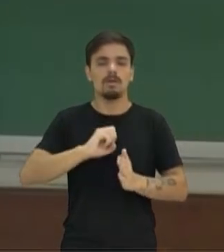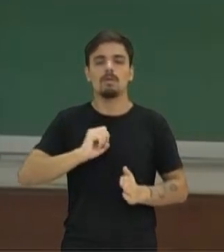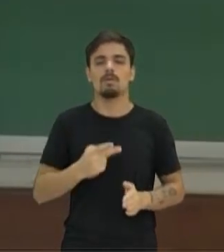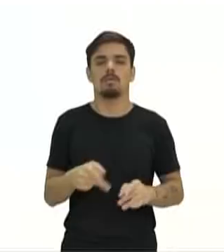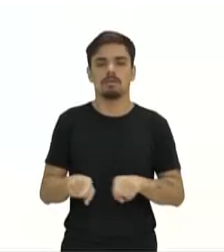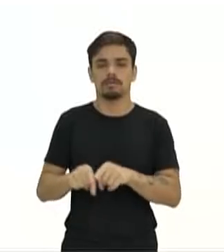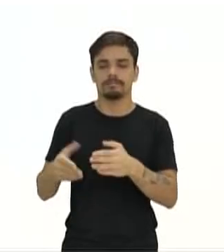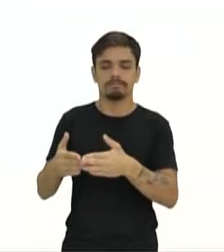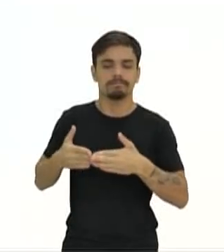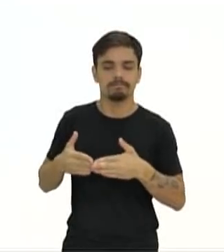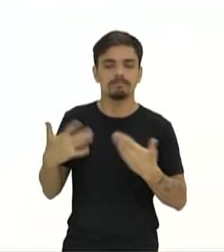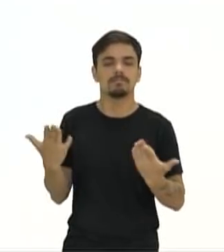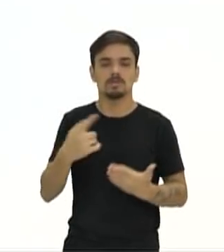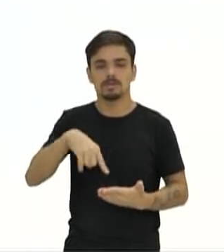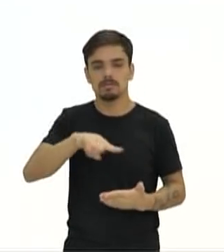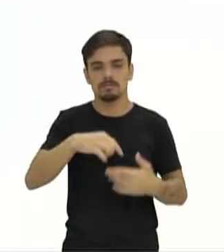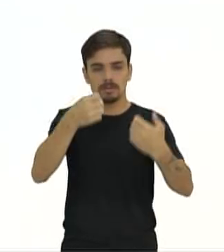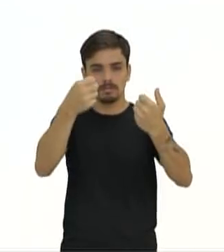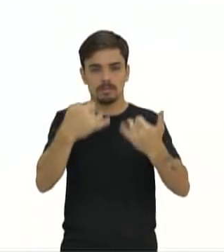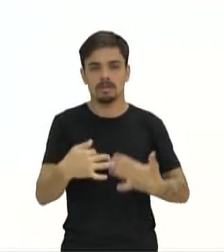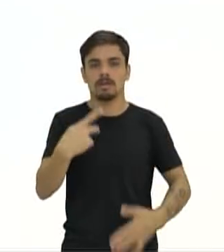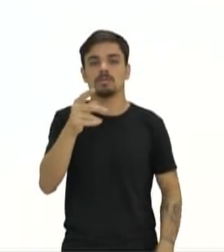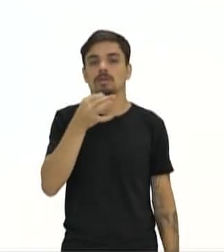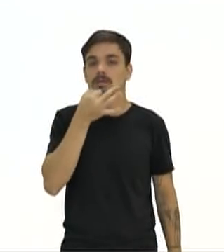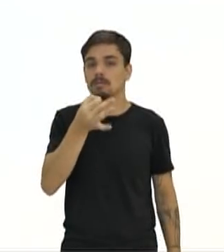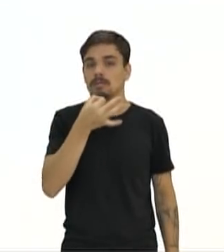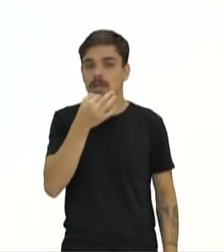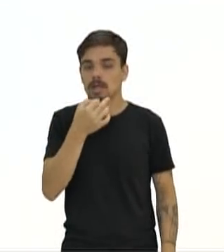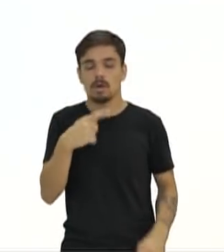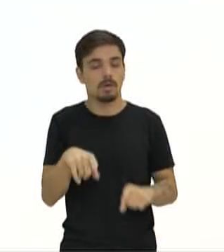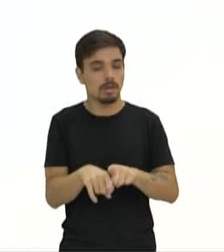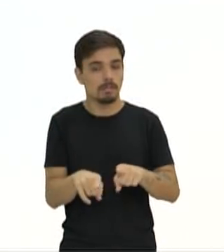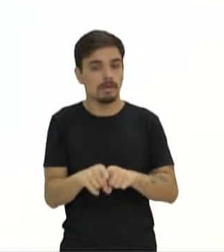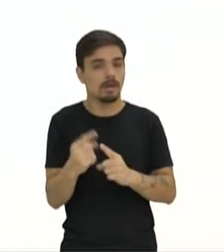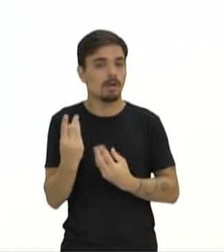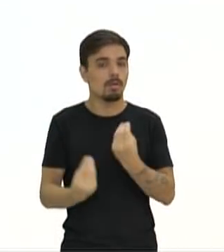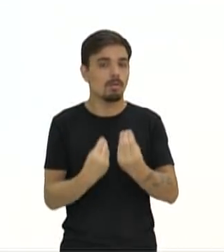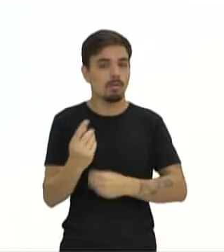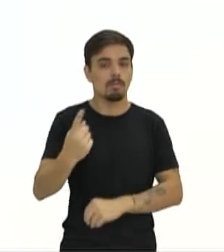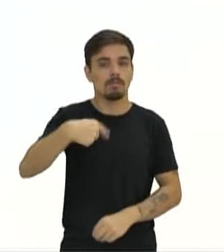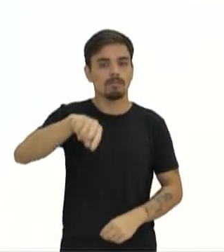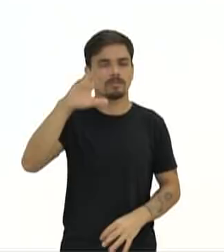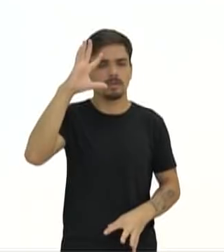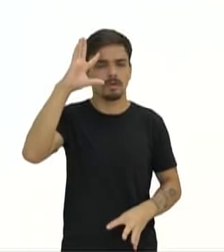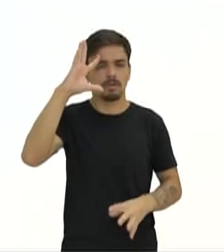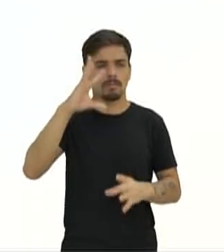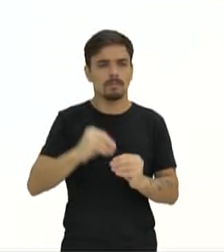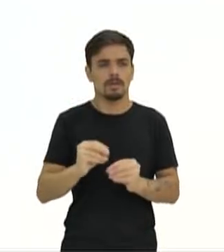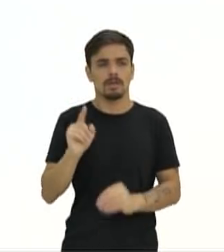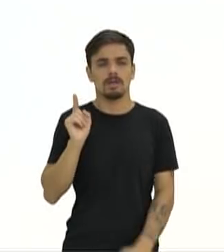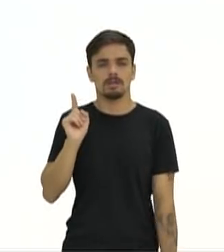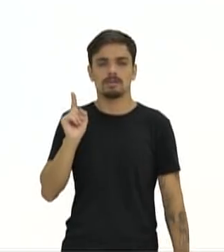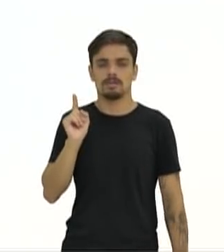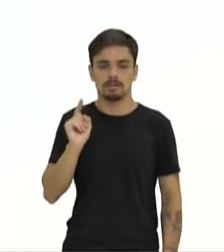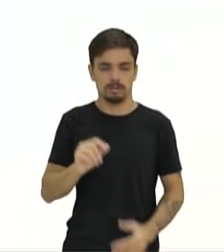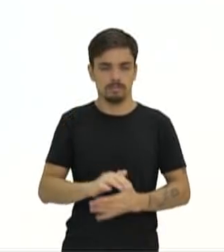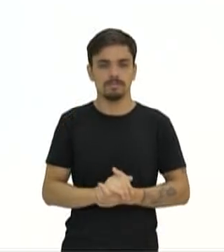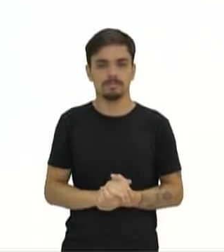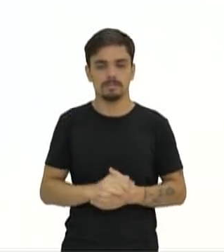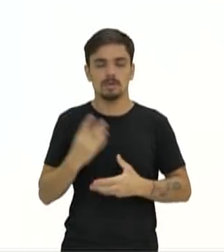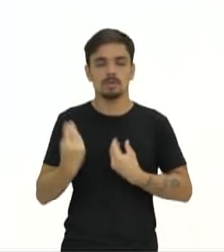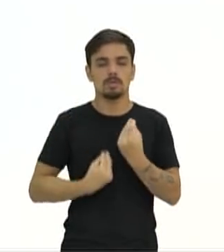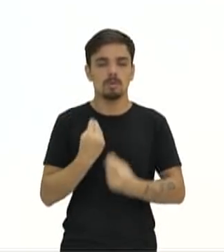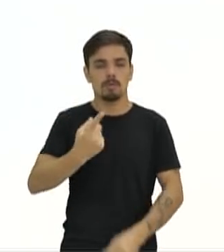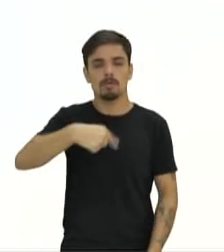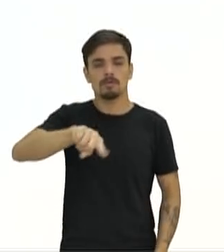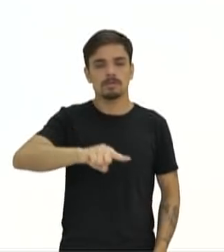licença. Você vai explicar com suas palavras como você compreende esse inciso. Como que